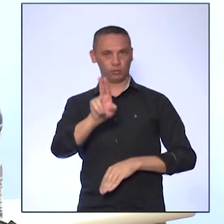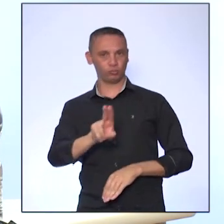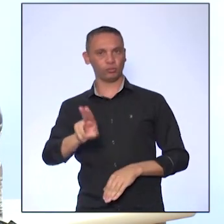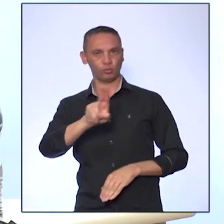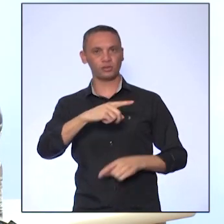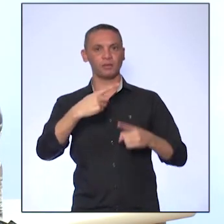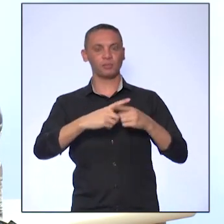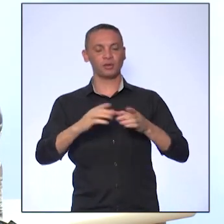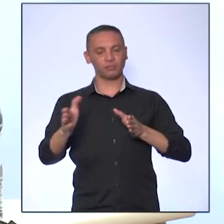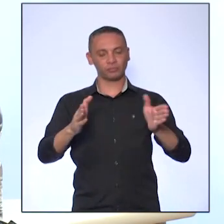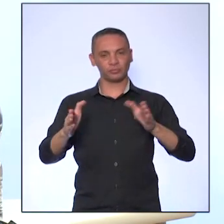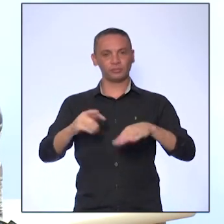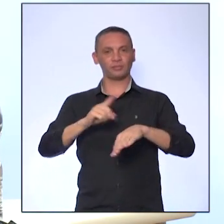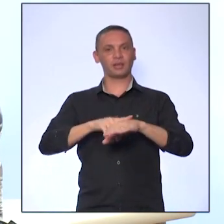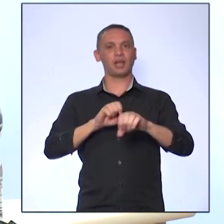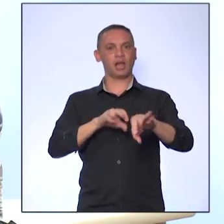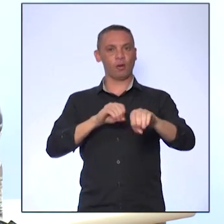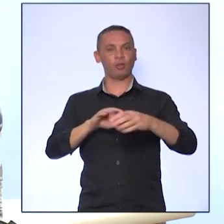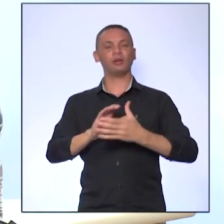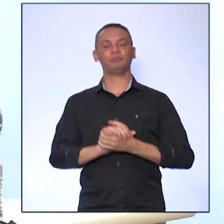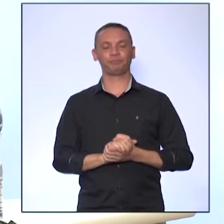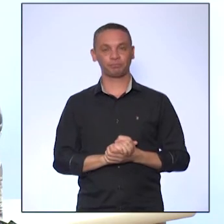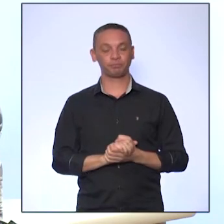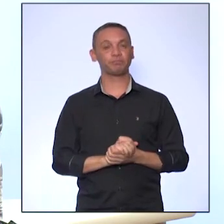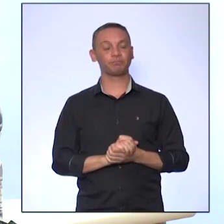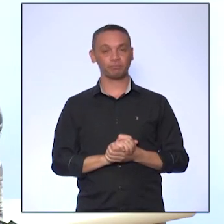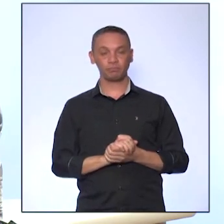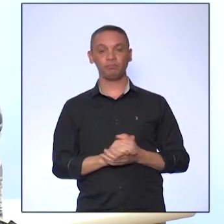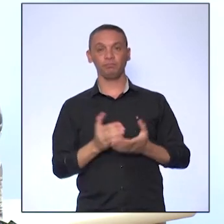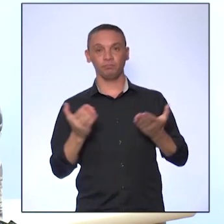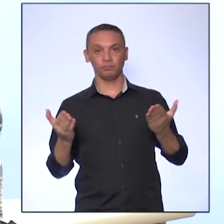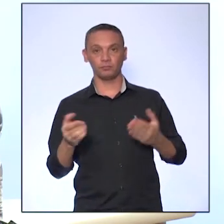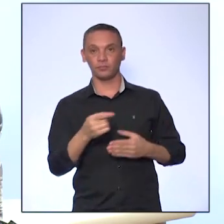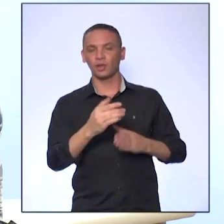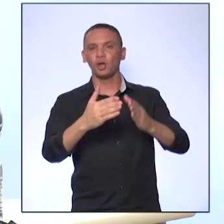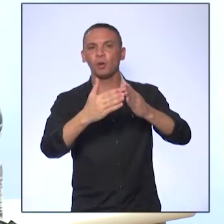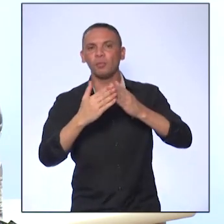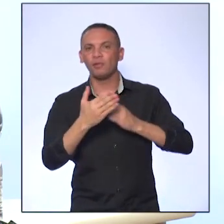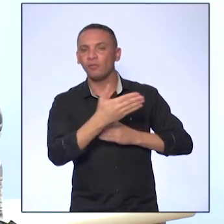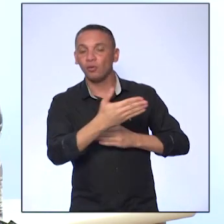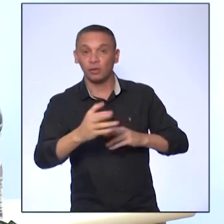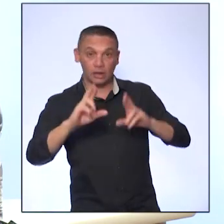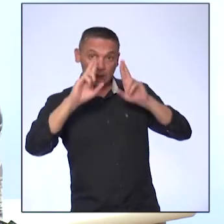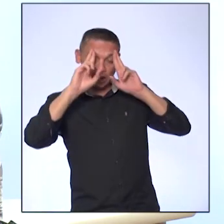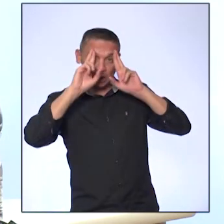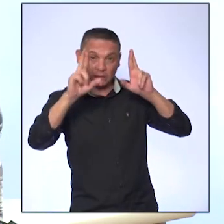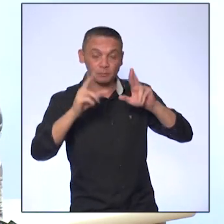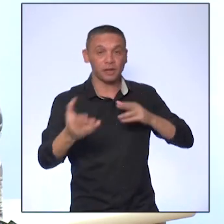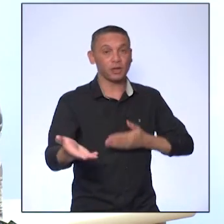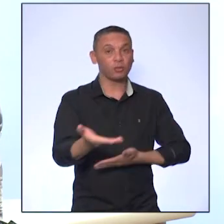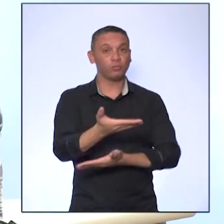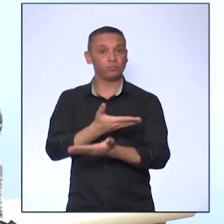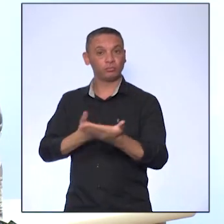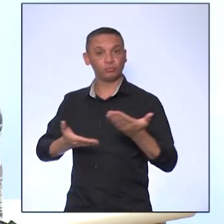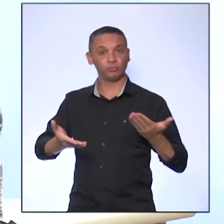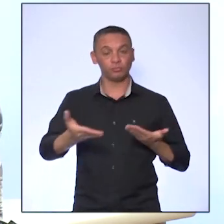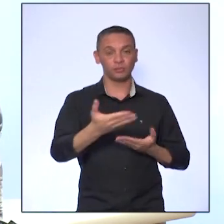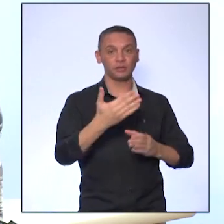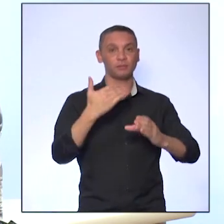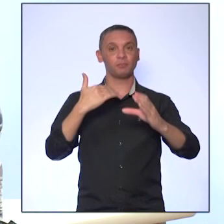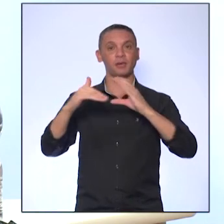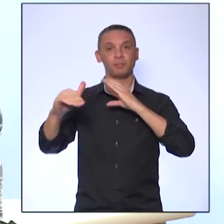aula. Ele será o nosso termômetro. Portanto, respeite os seus colegas, os seus chatmates, seus